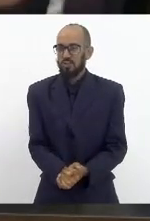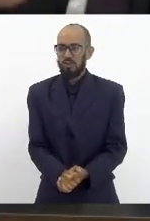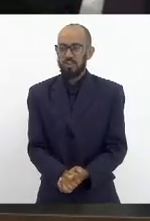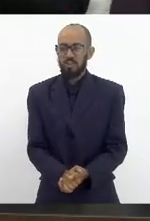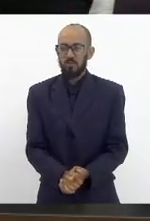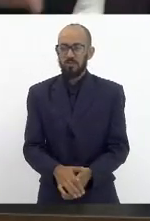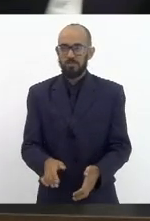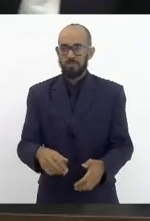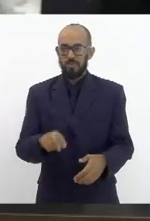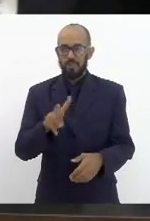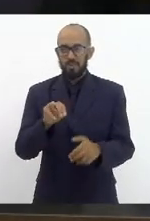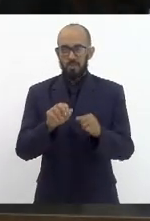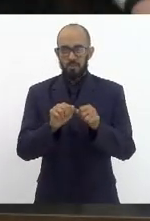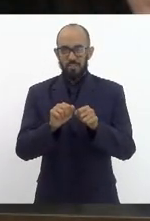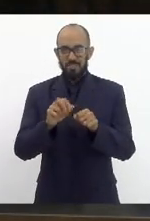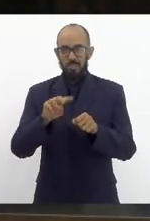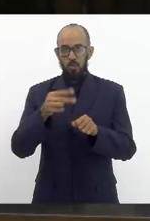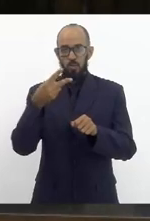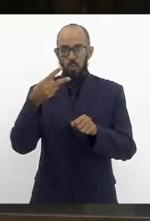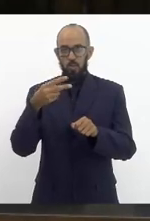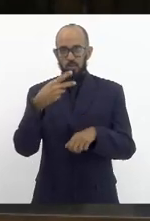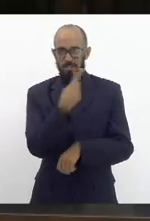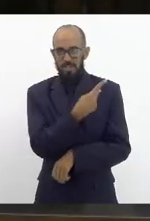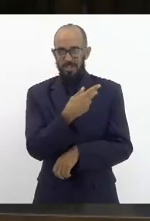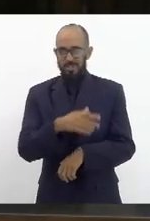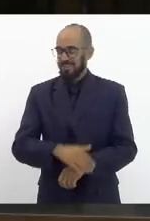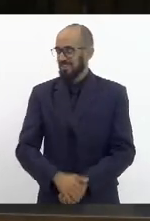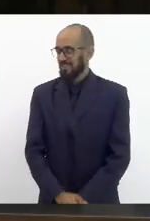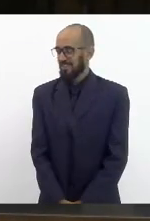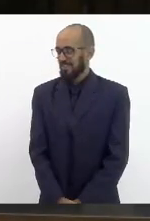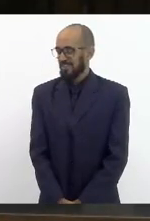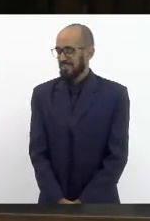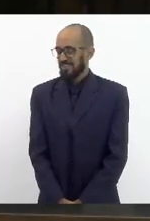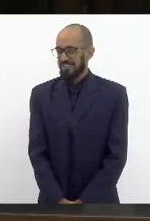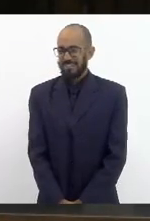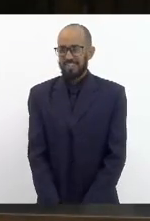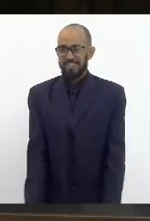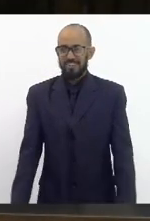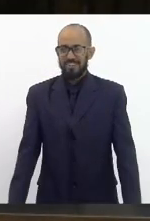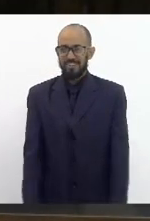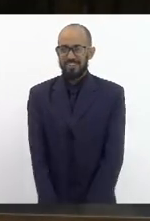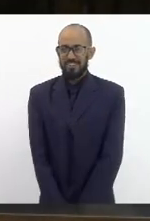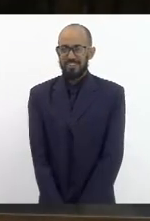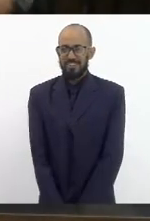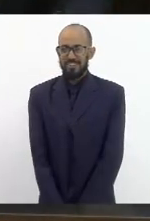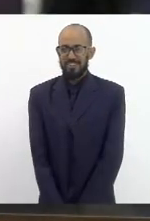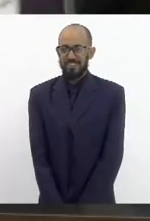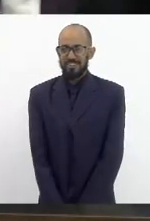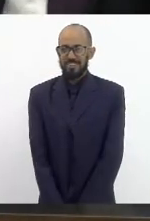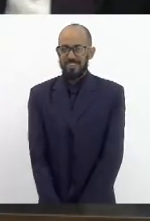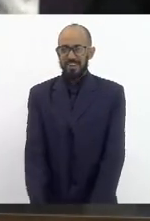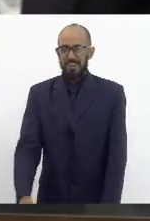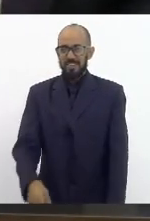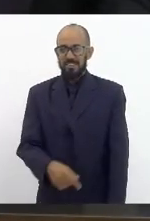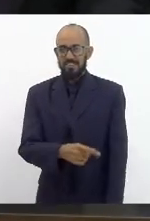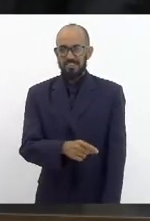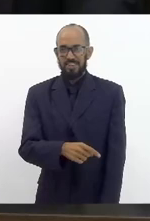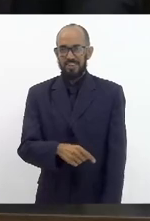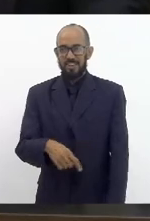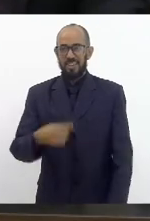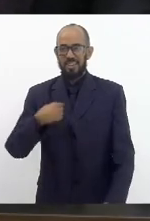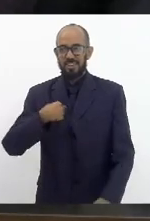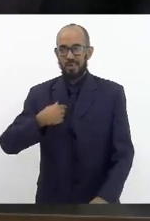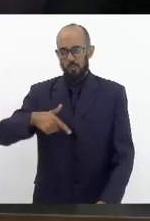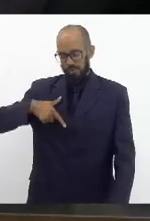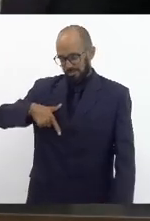Eu vou fazer o dobro que ele fizer, não sei quanto ele vai fazer. O policial, mas está liberado dessa missão. O deputado está liberado, só vai contar. Um, dois, e eu com a pistola